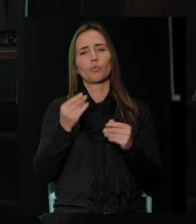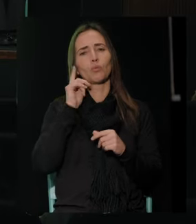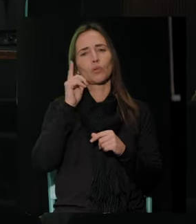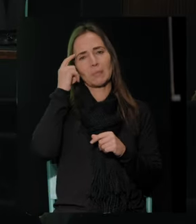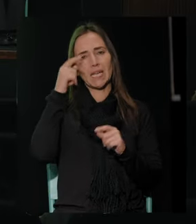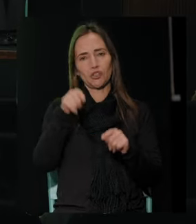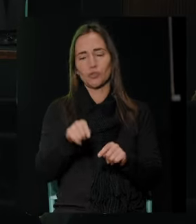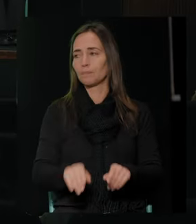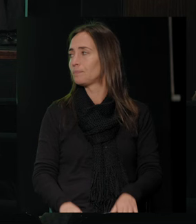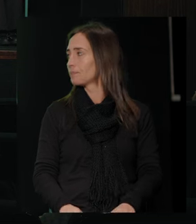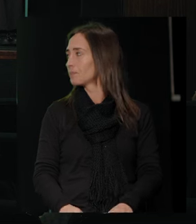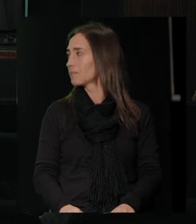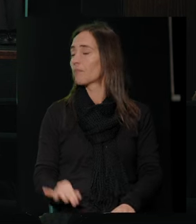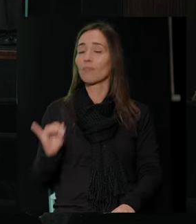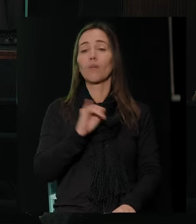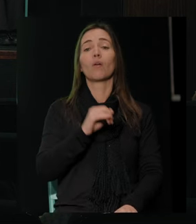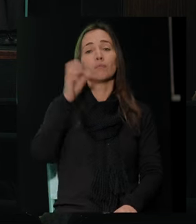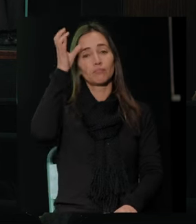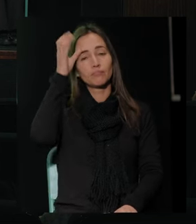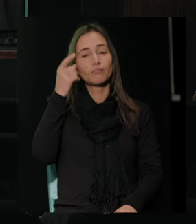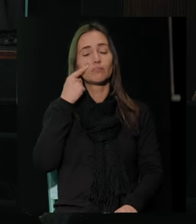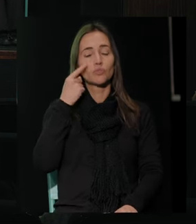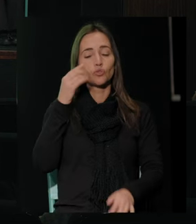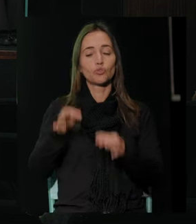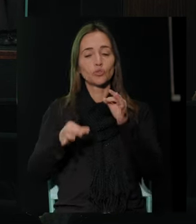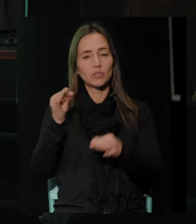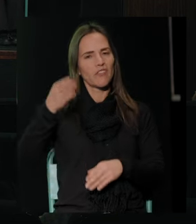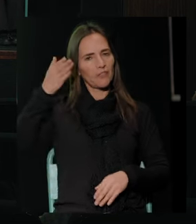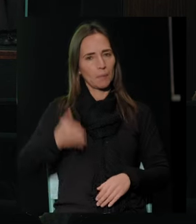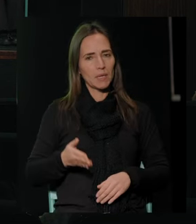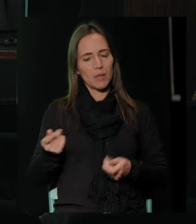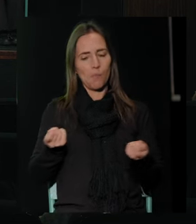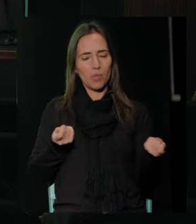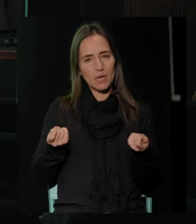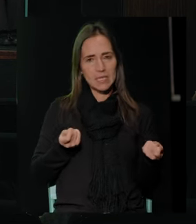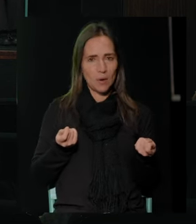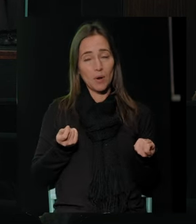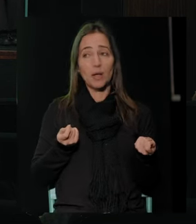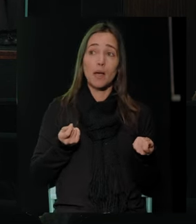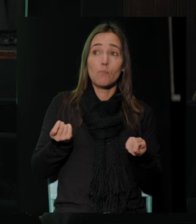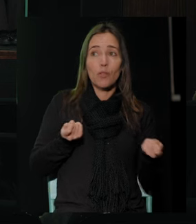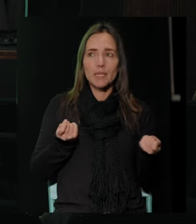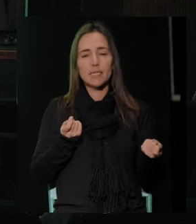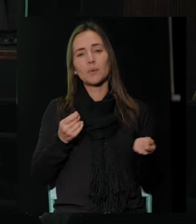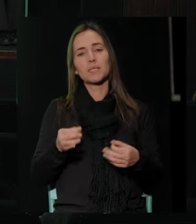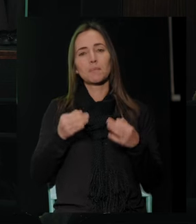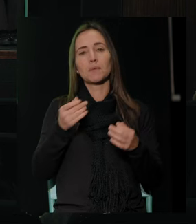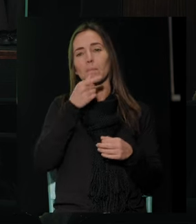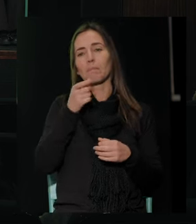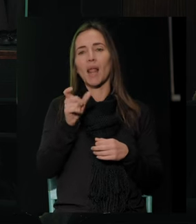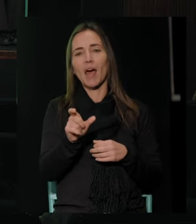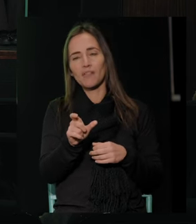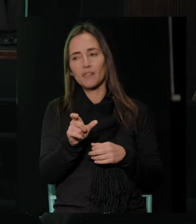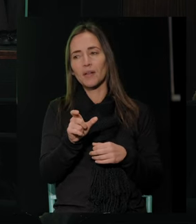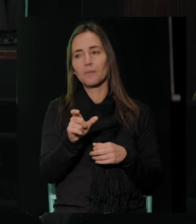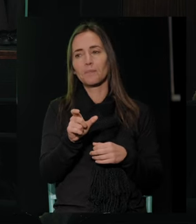bem. João. Sabedoria, justiça, firmeza, moderação. A moderação é sempre uma palavra, é sempre uma